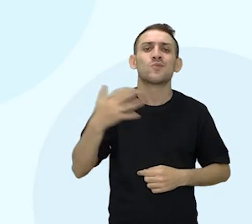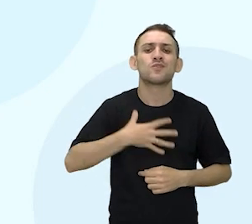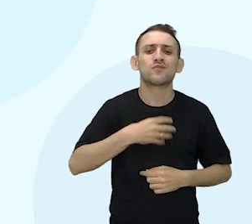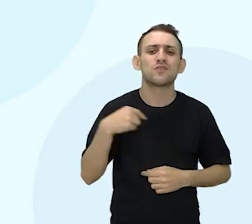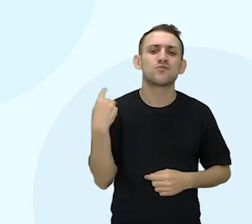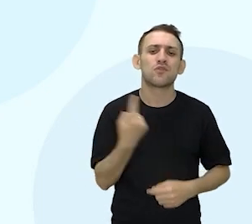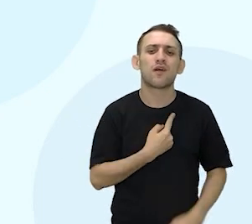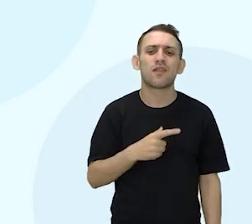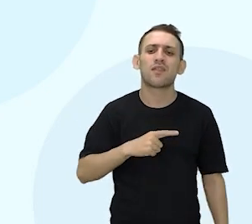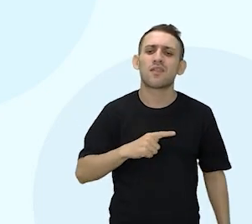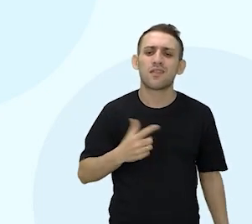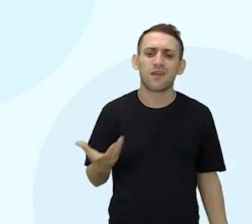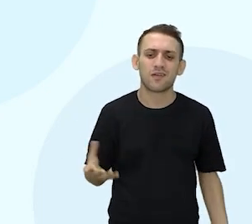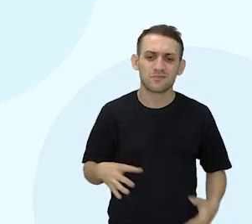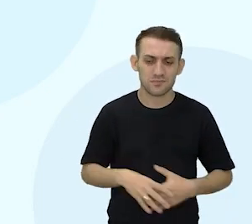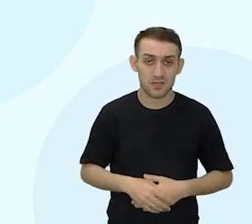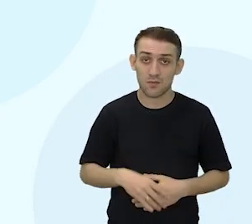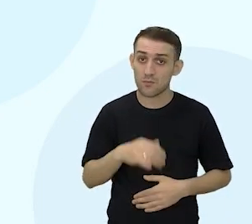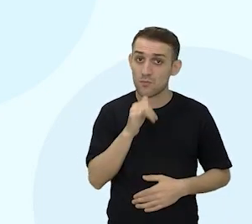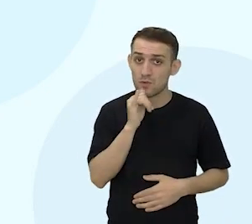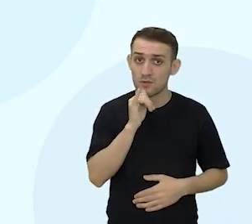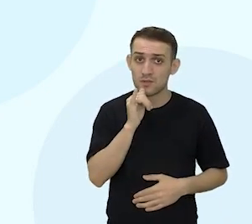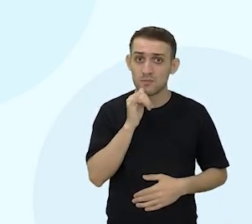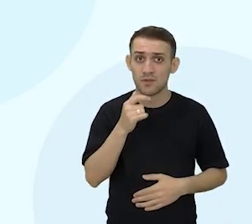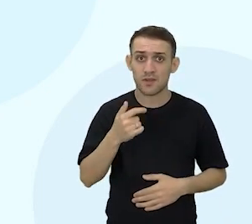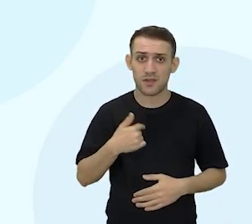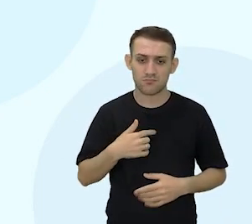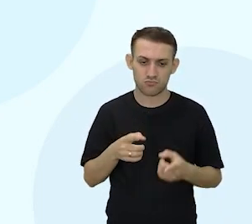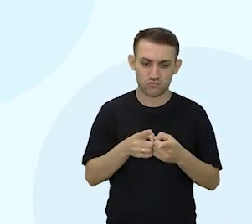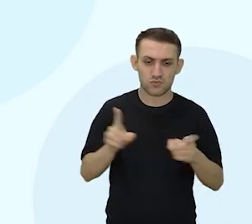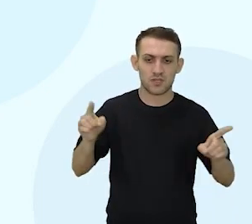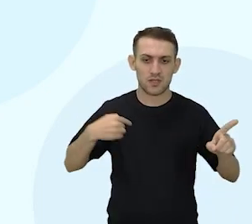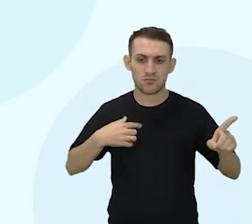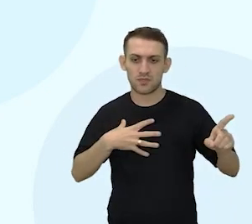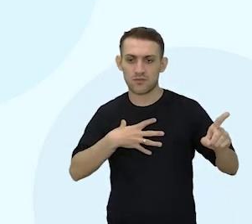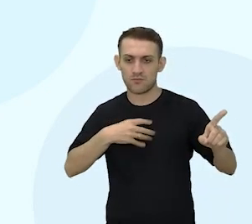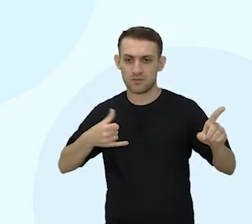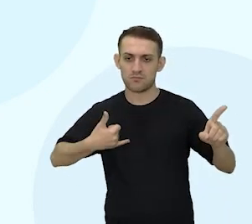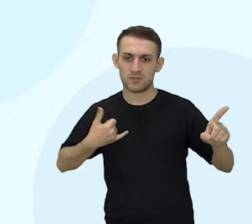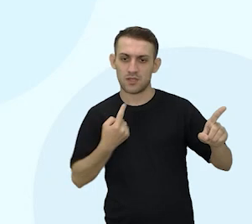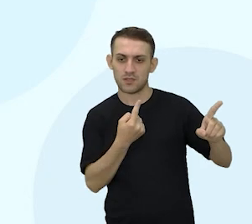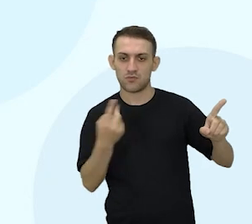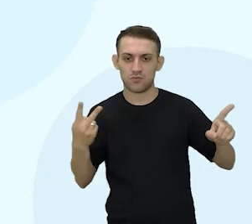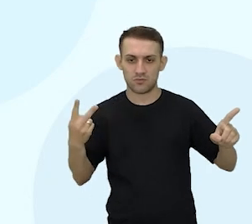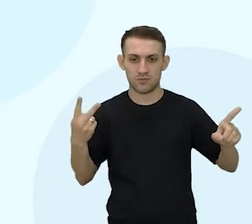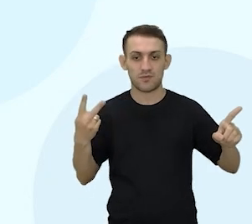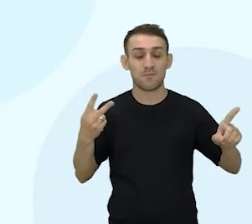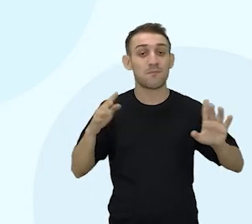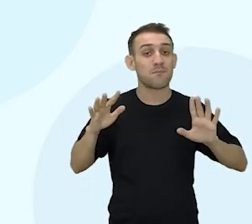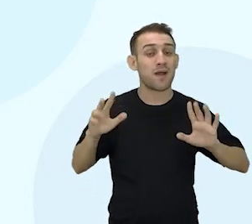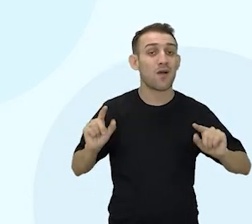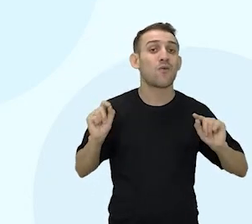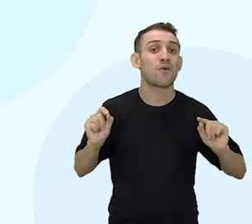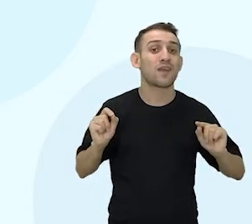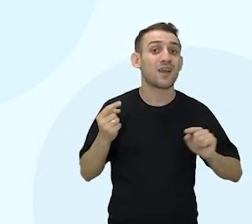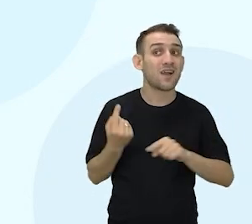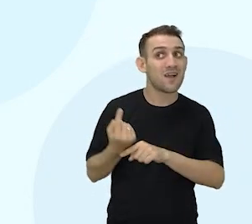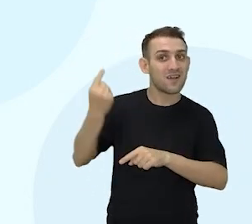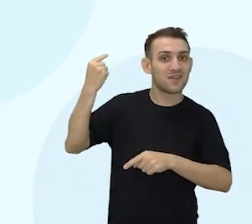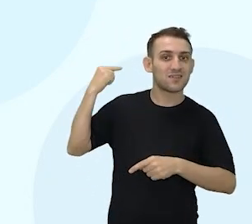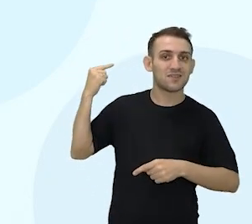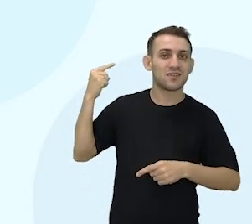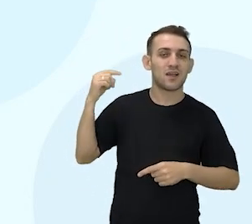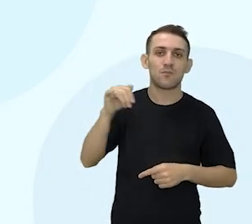vamos ter, né? Por exemplo, eu sou separado agora, eu tenho um filho de 12 anos. Só que na época,